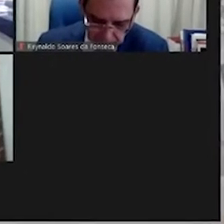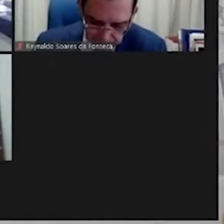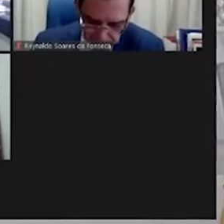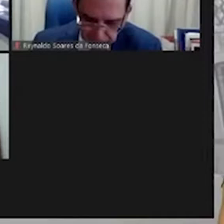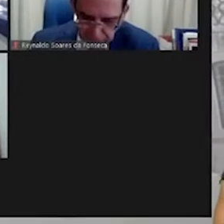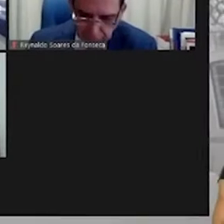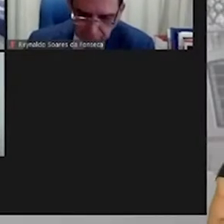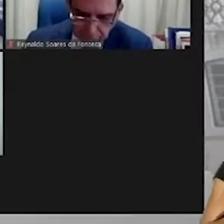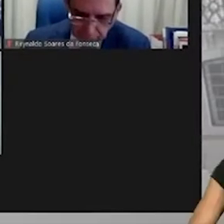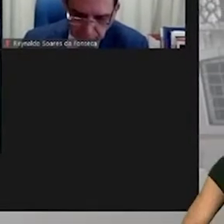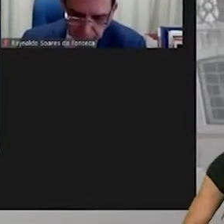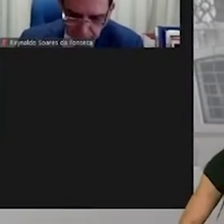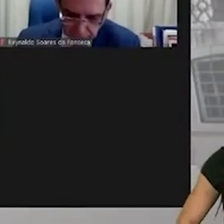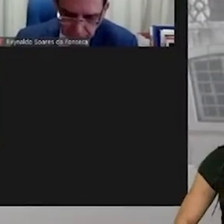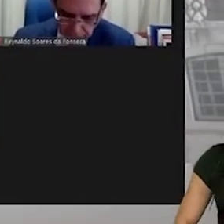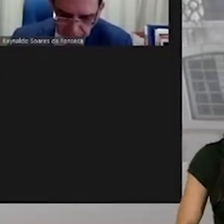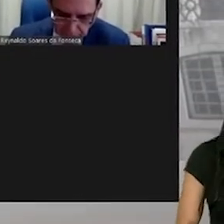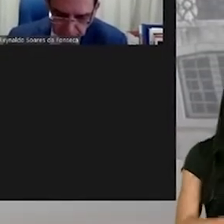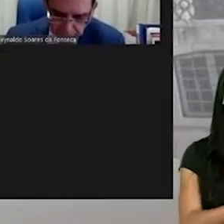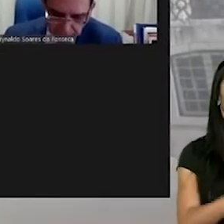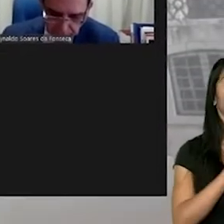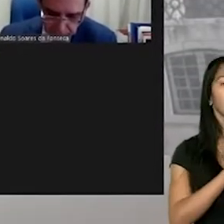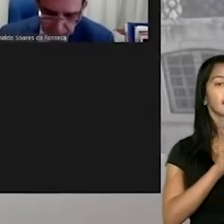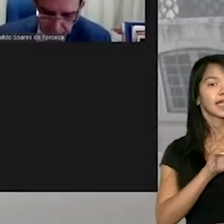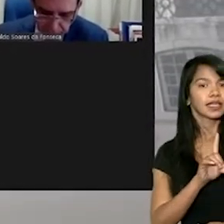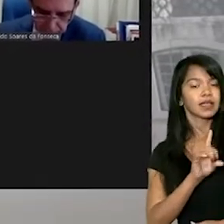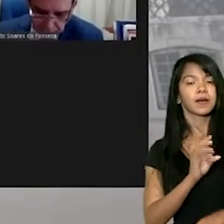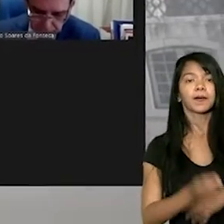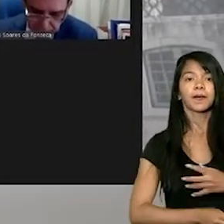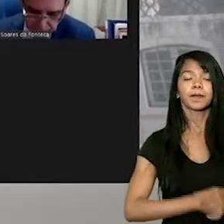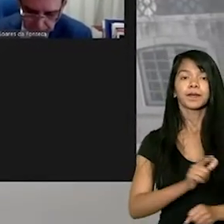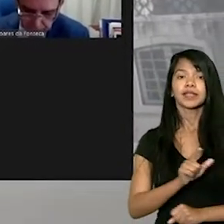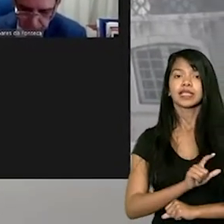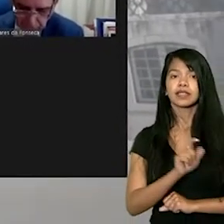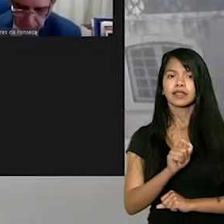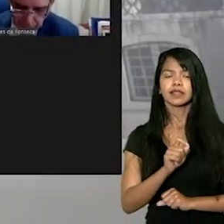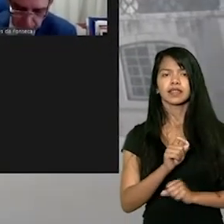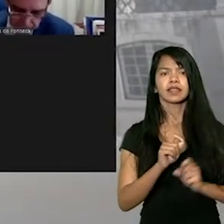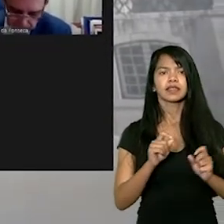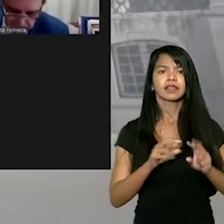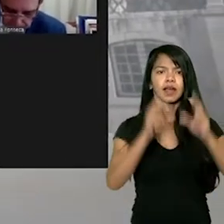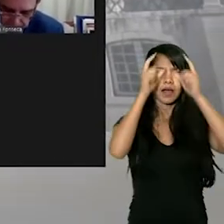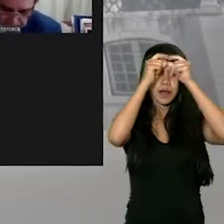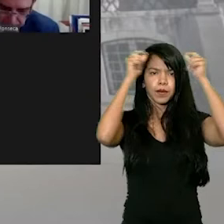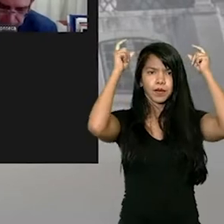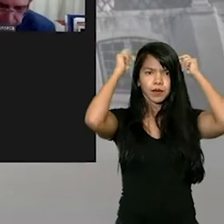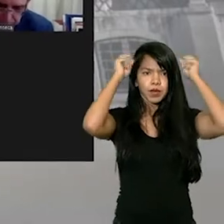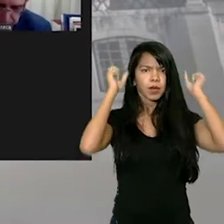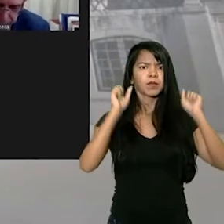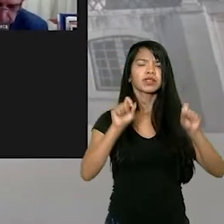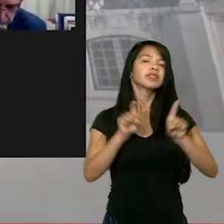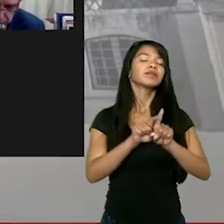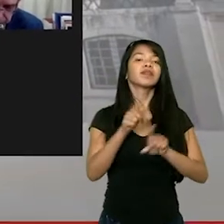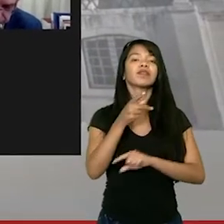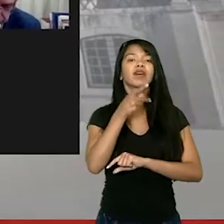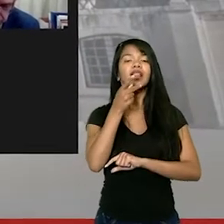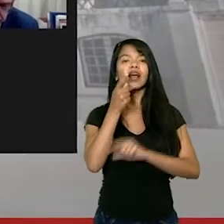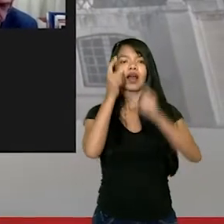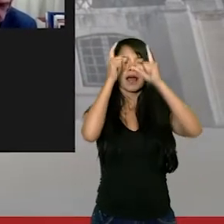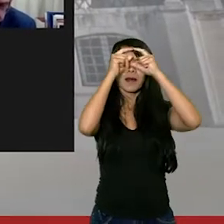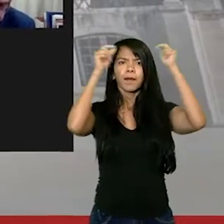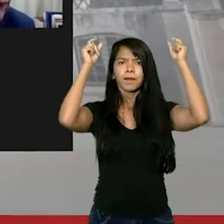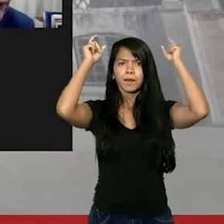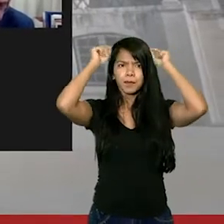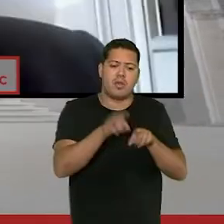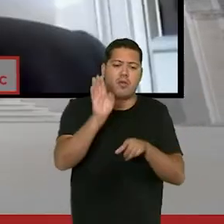Terminou hoje o 26º Seminário de Verão de Coimbra, promovido pelo Instituto de Pesquisa e Estudos Jurídicos Avançados,